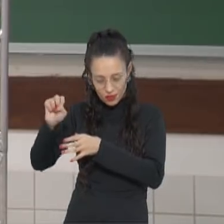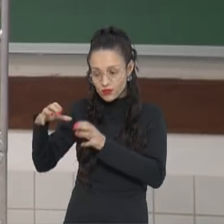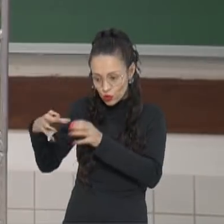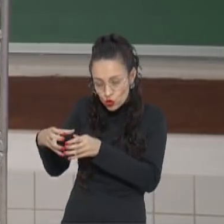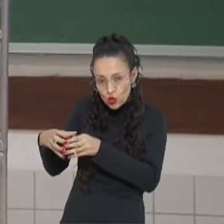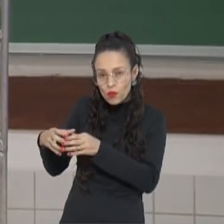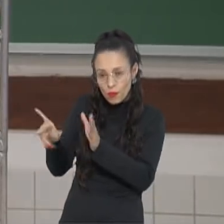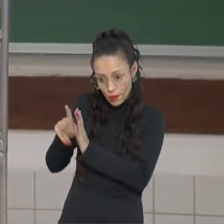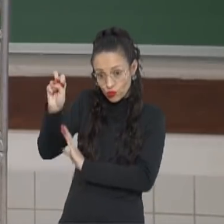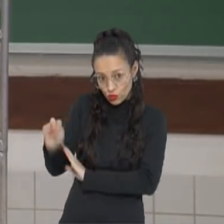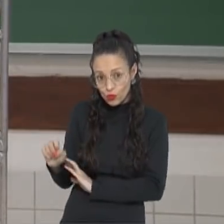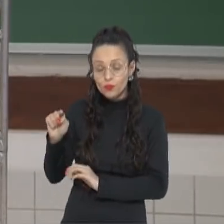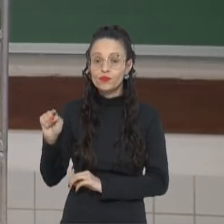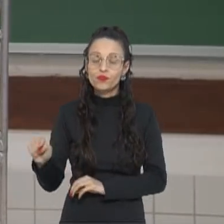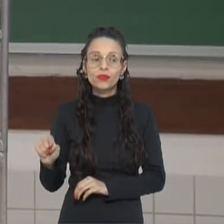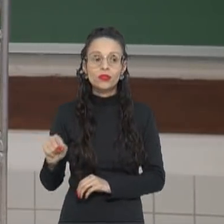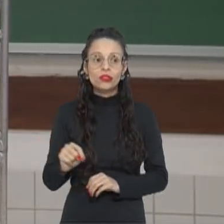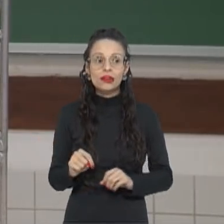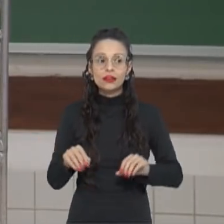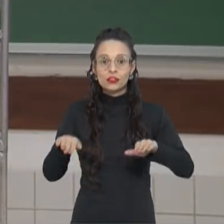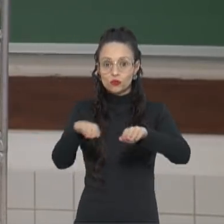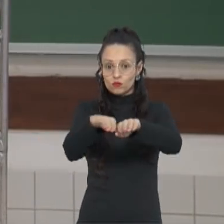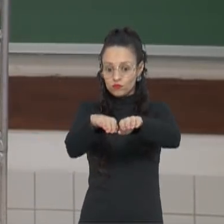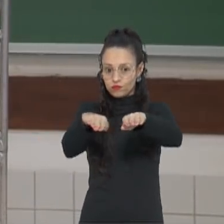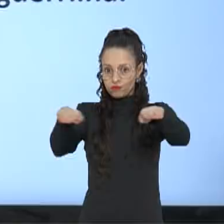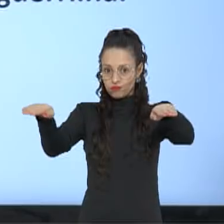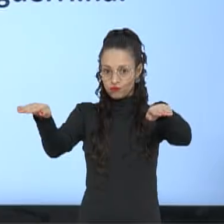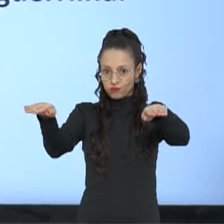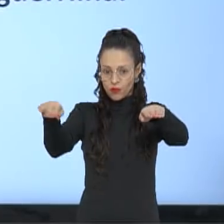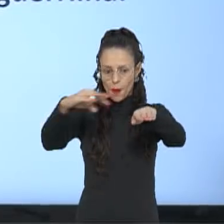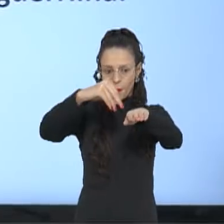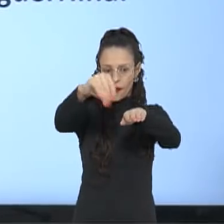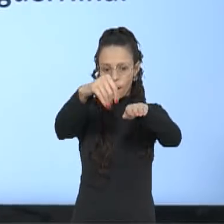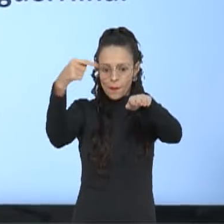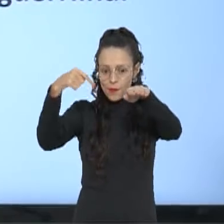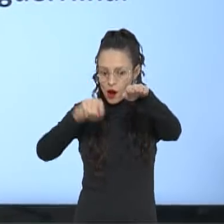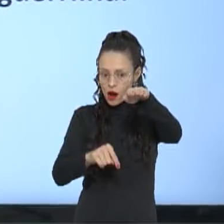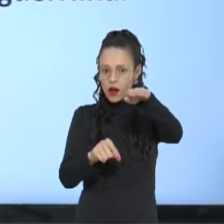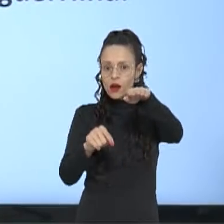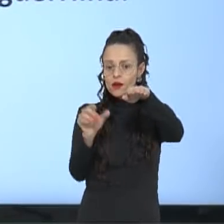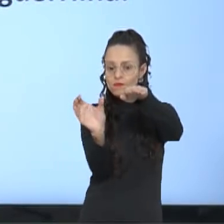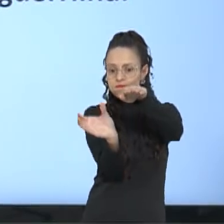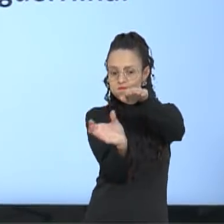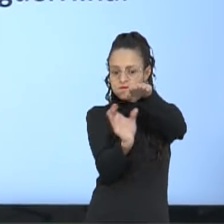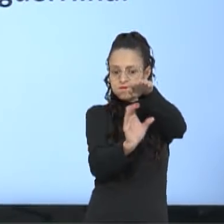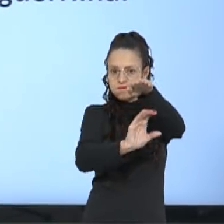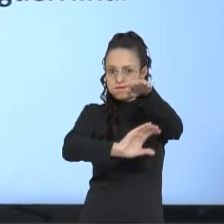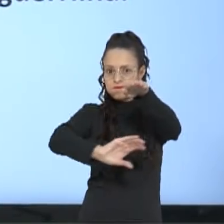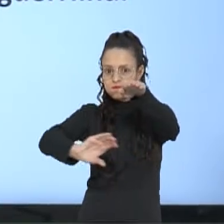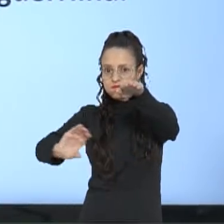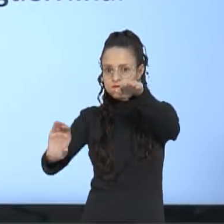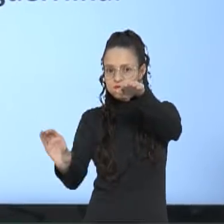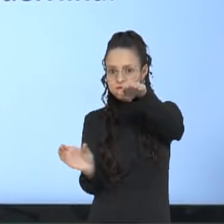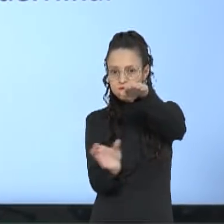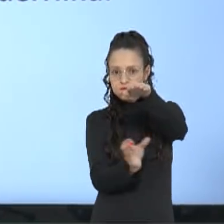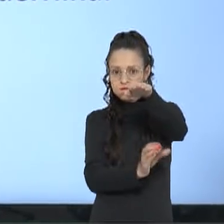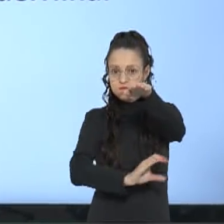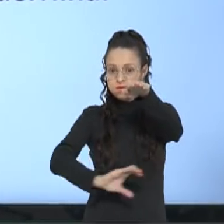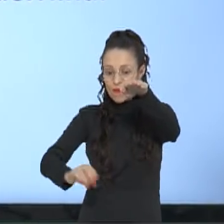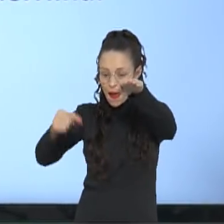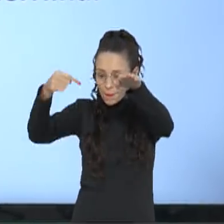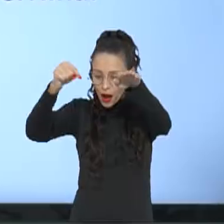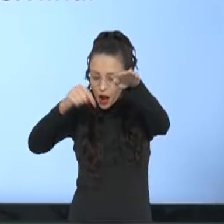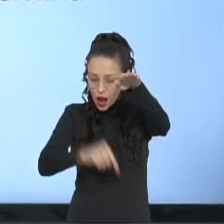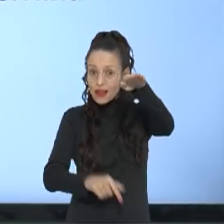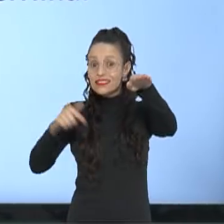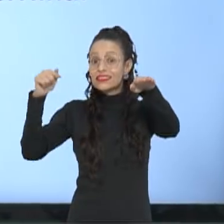Sul. Então, tá aqui, ó, redes de túneis que chegavam alguns até 70 metros de